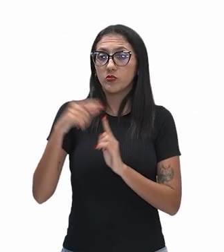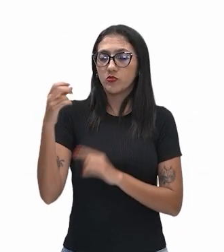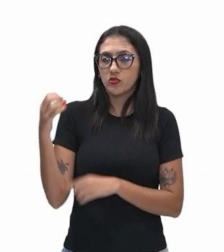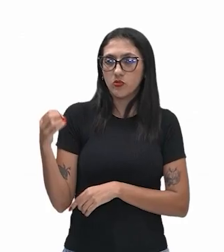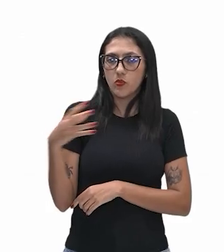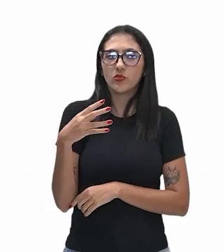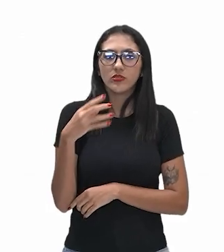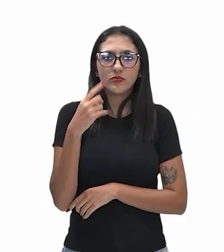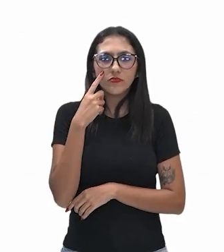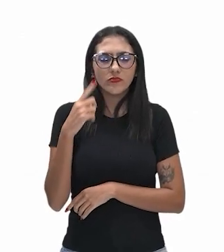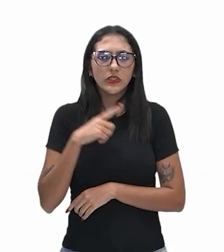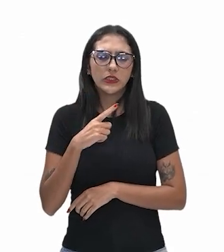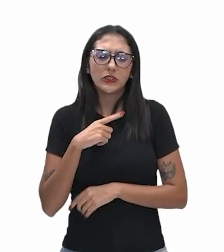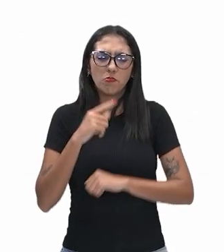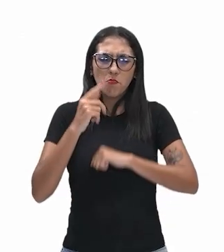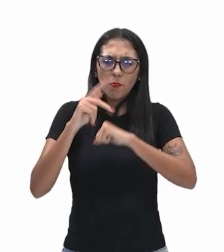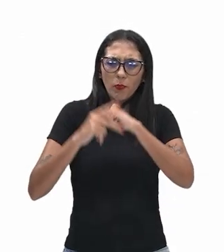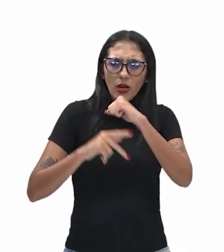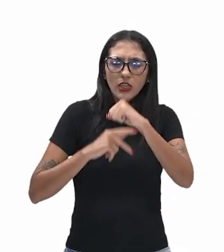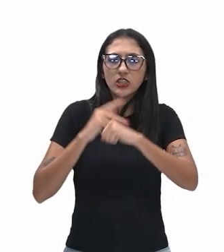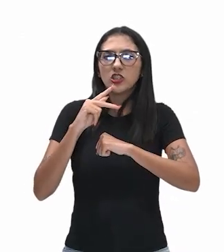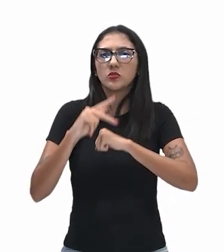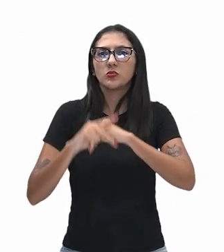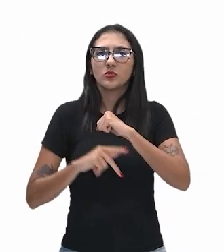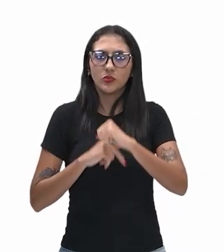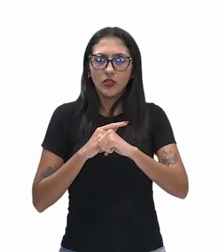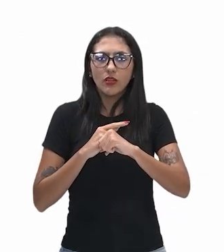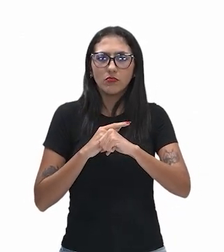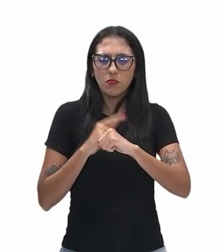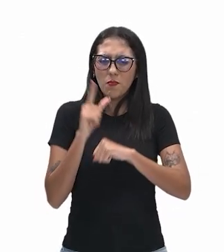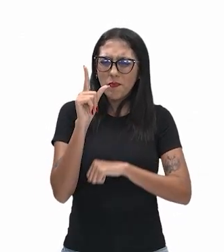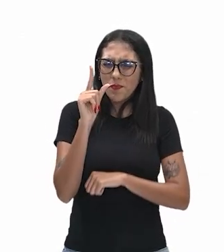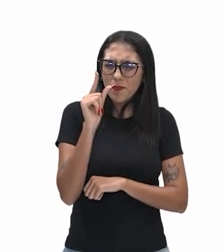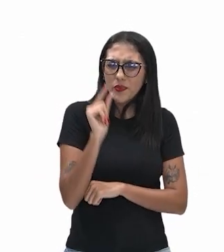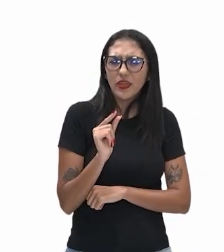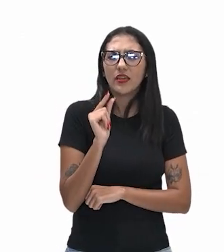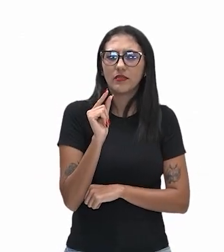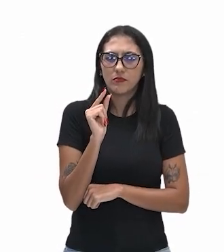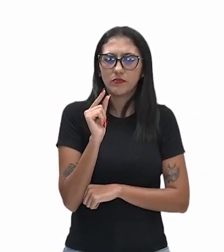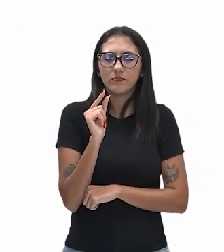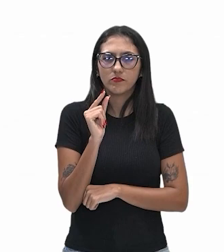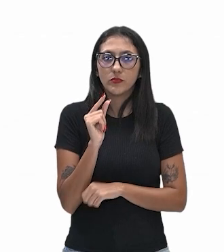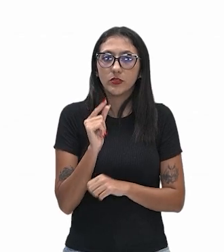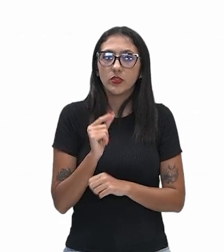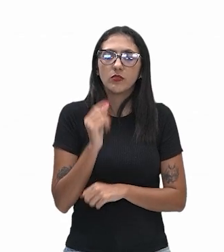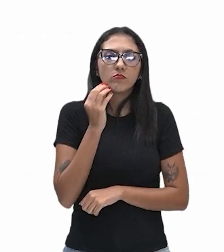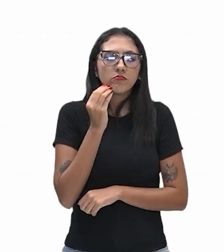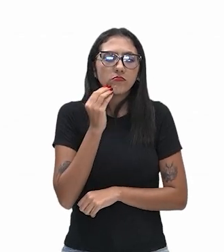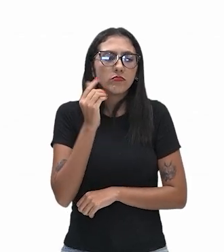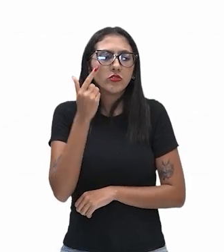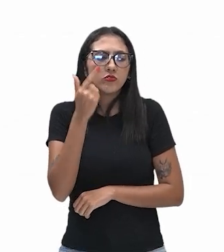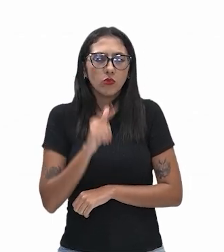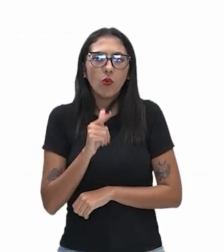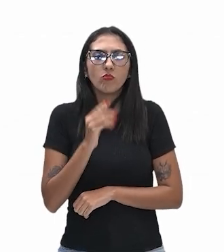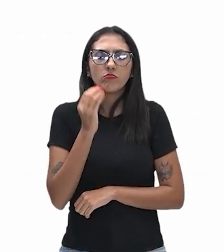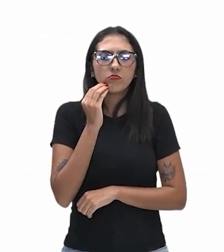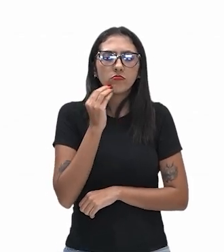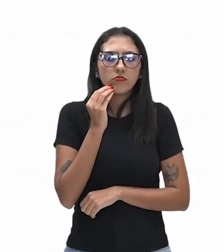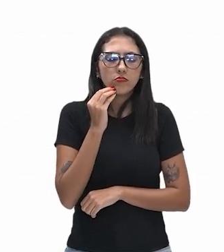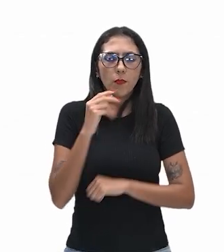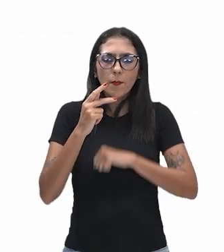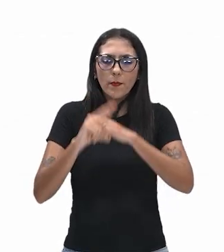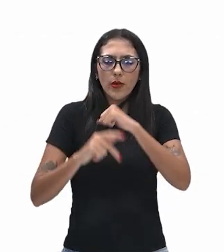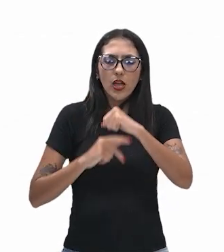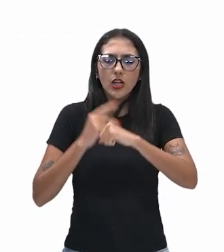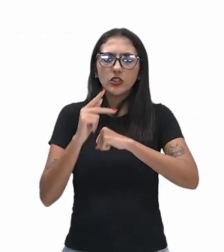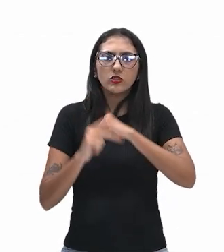jogaram pequenas partículas e aconteceu o mesmo efeito. Ou seja, uma partícula tem comportamento